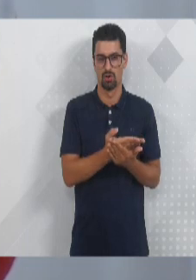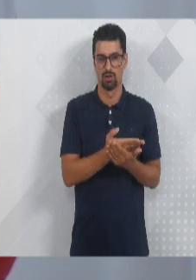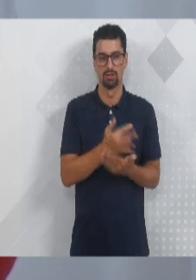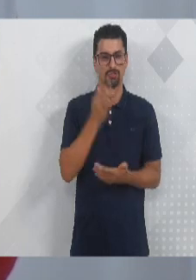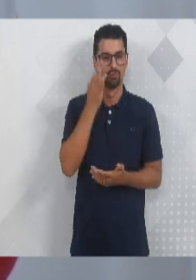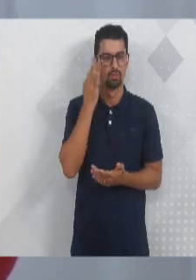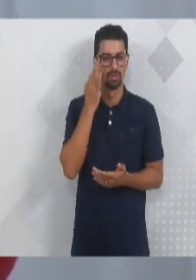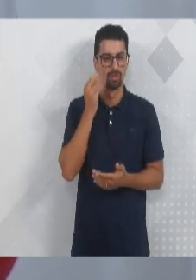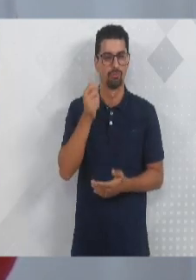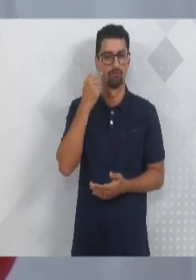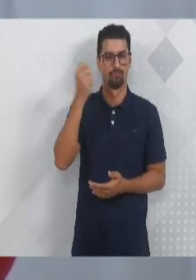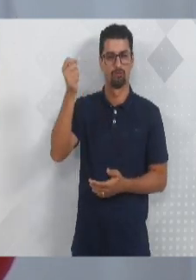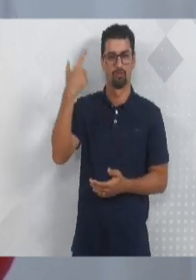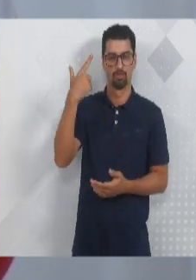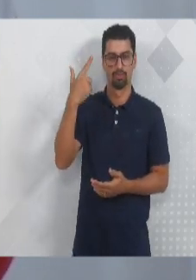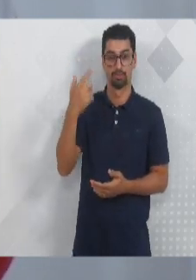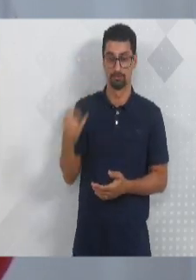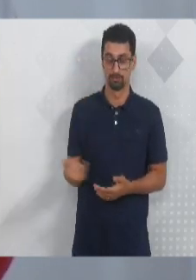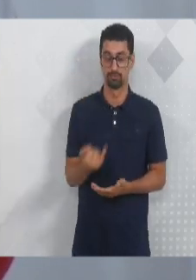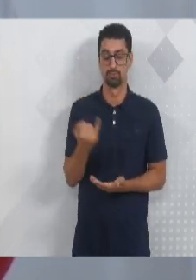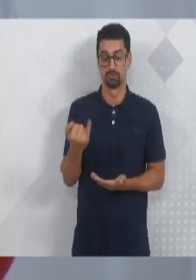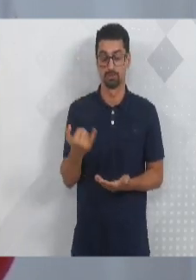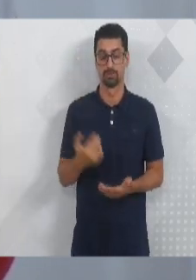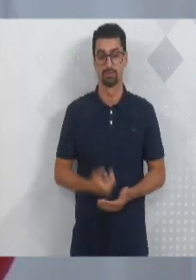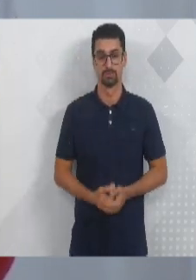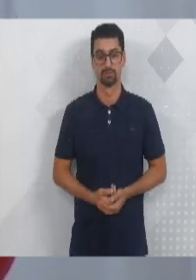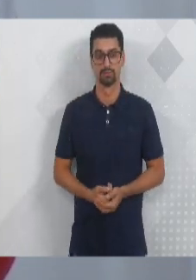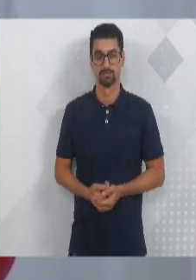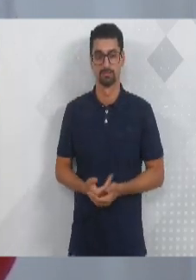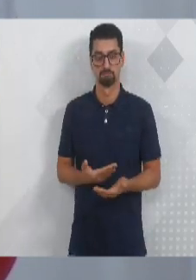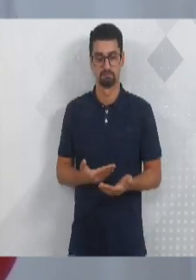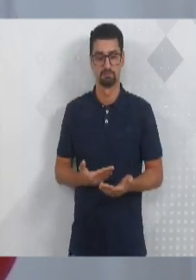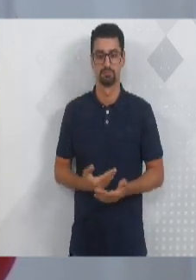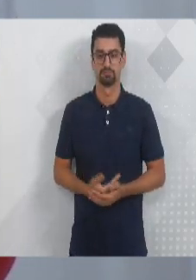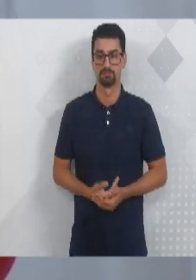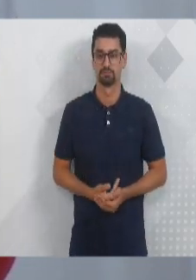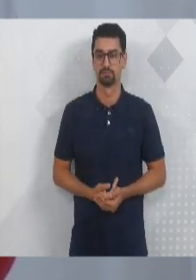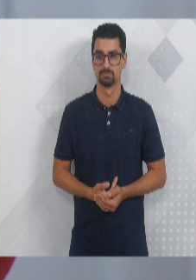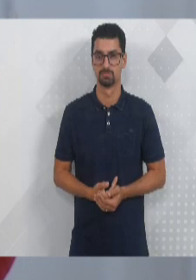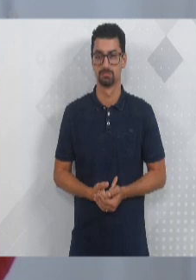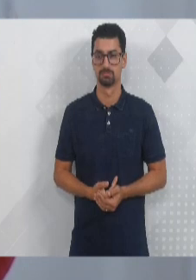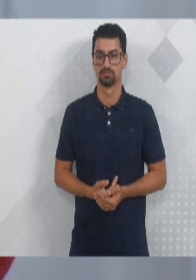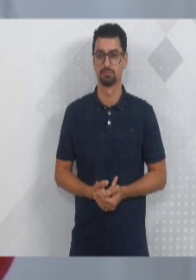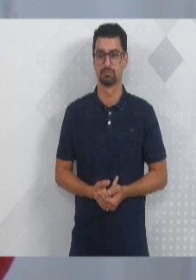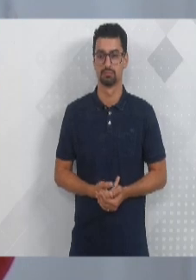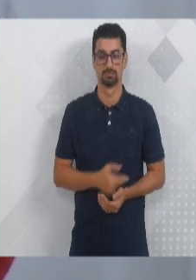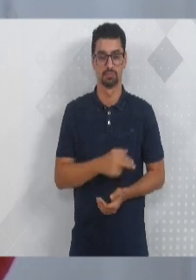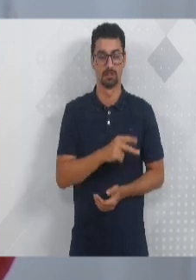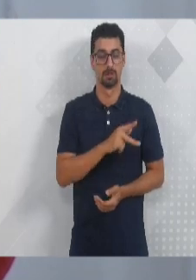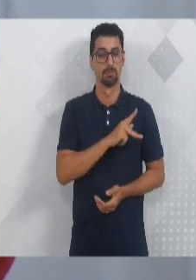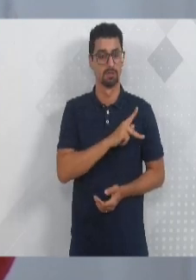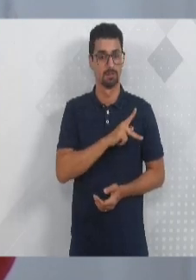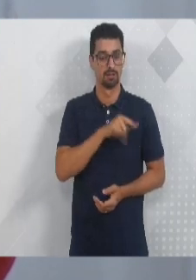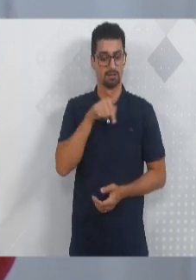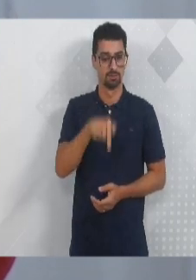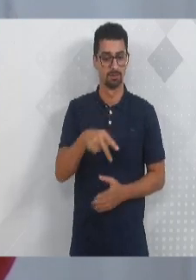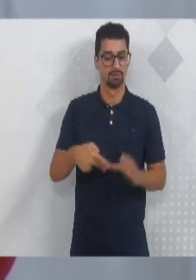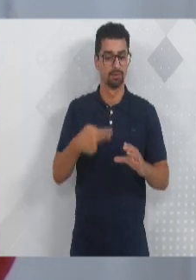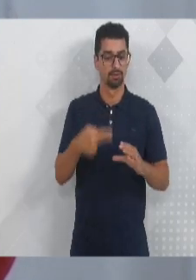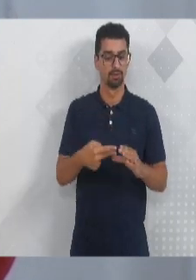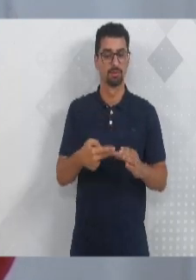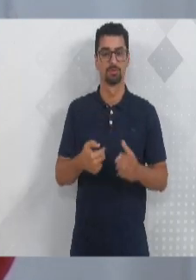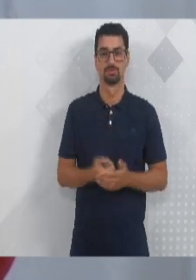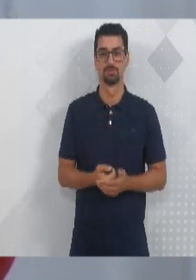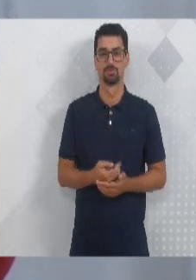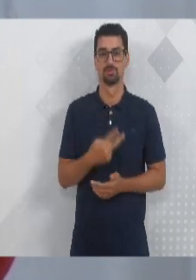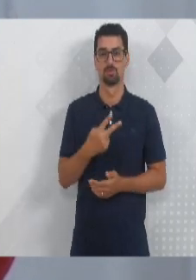furp foi uma coisa importante que você fez foi presidente dessa casa o ano